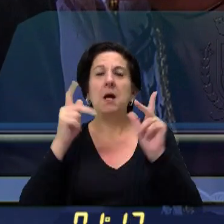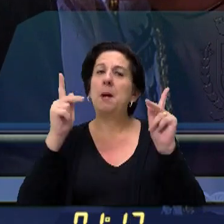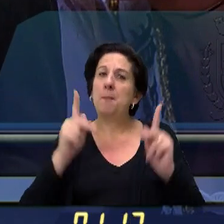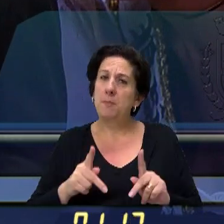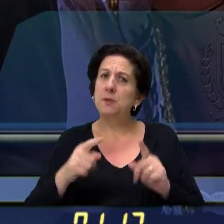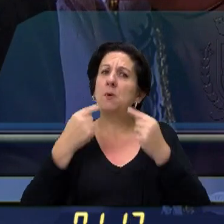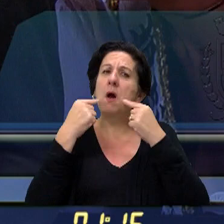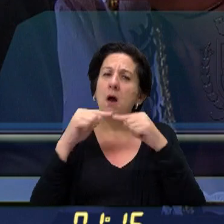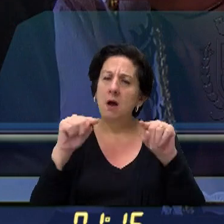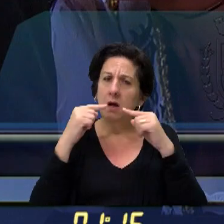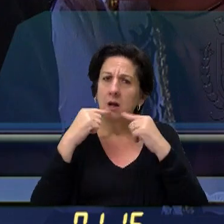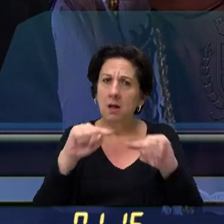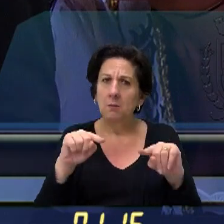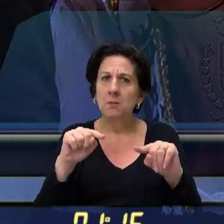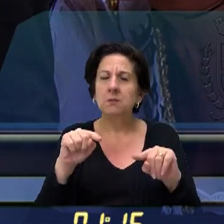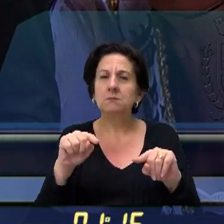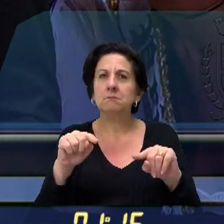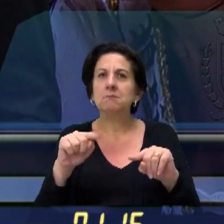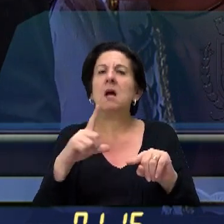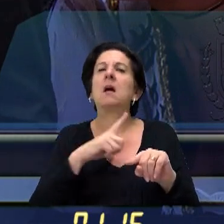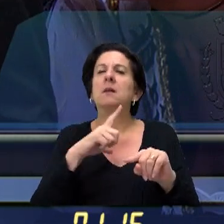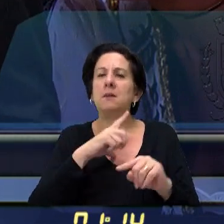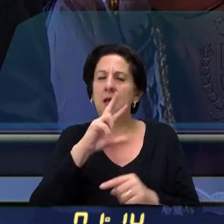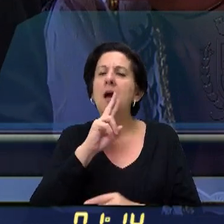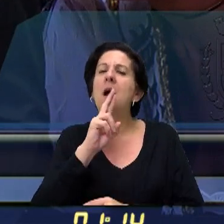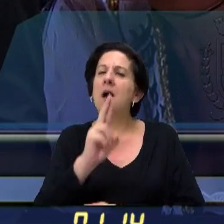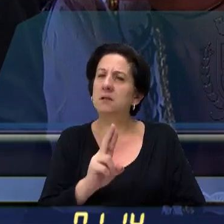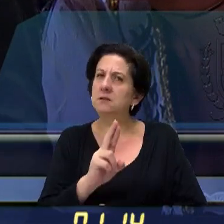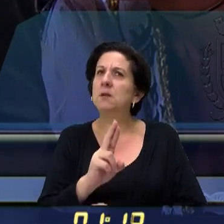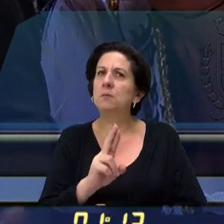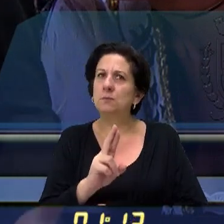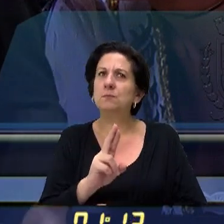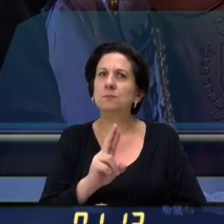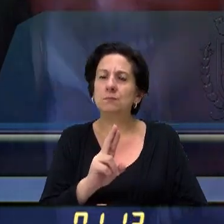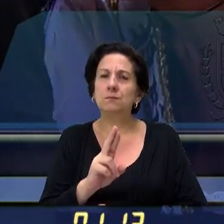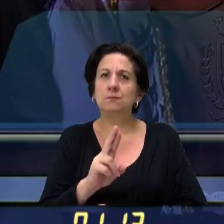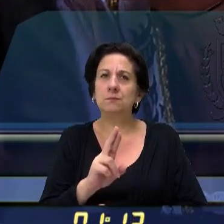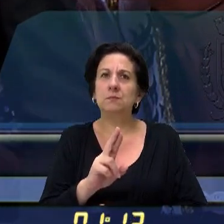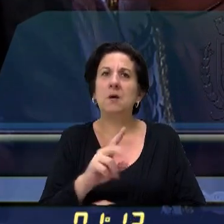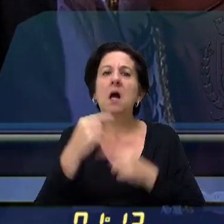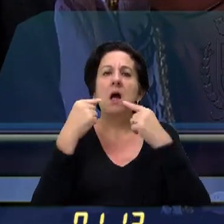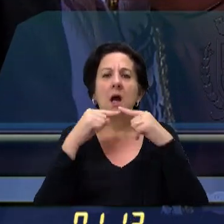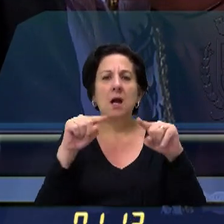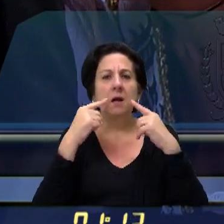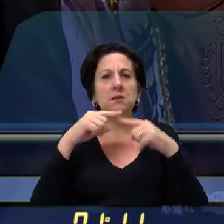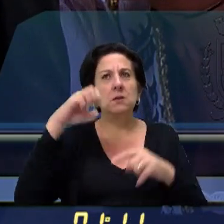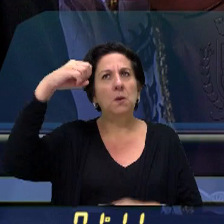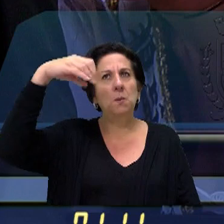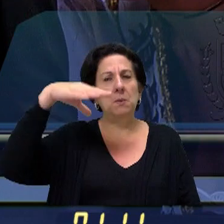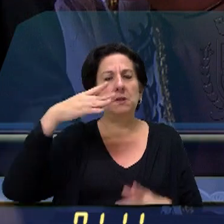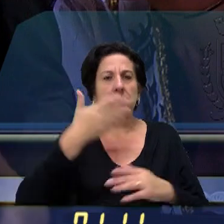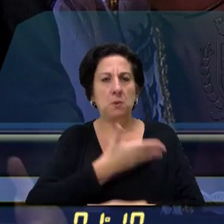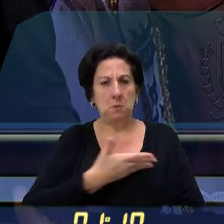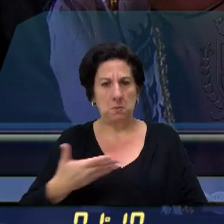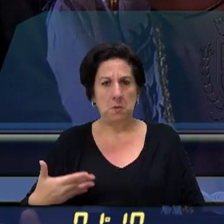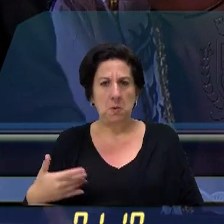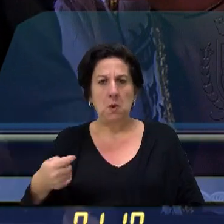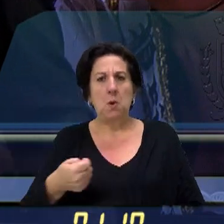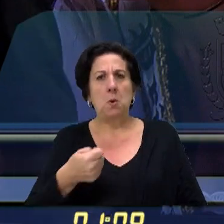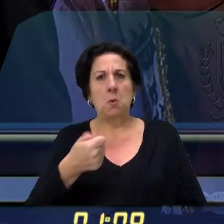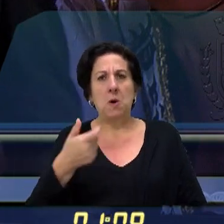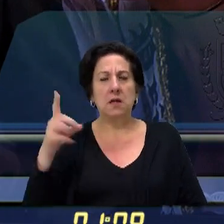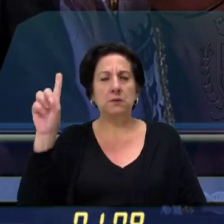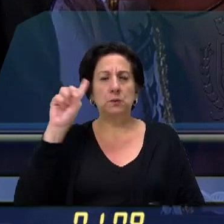se queixa e tem razões por isso, mas a reclamação por iluminação pública é quase